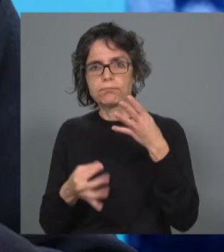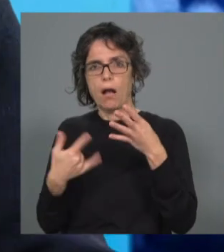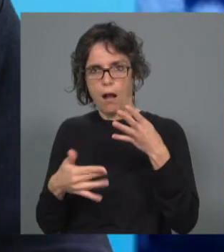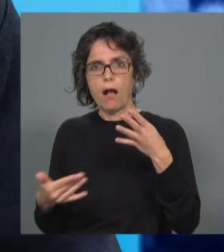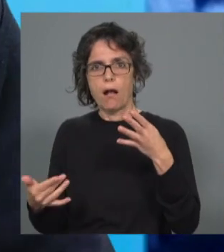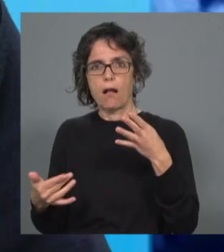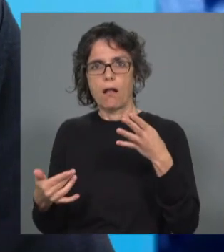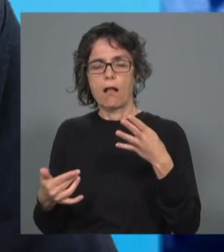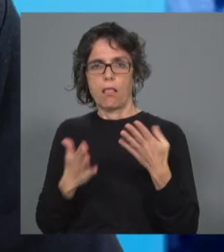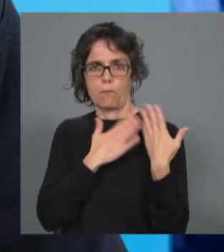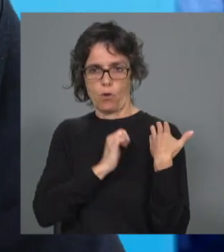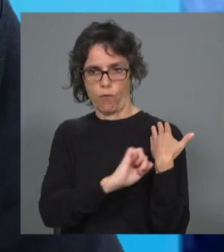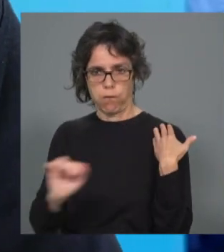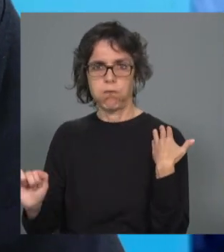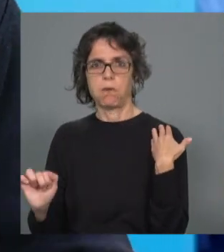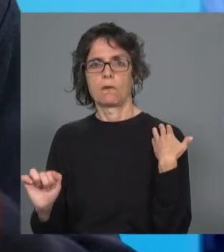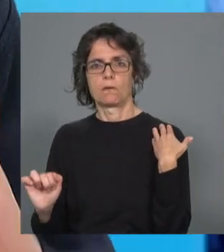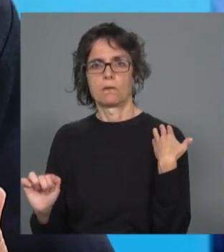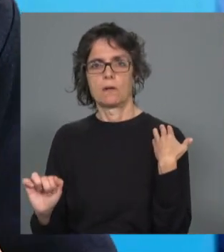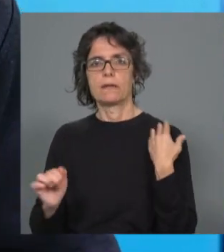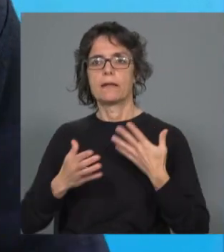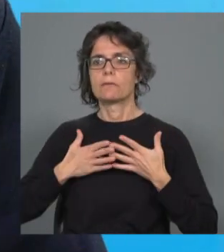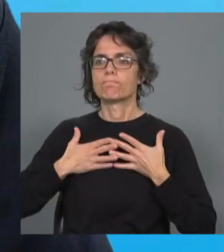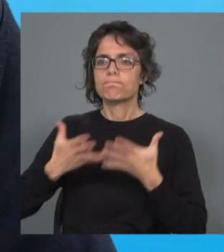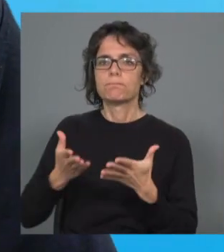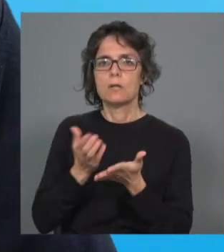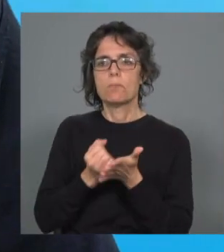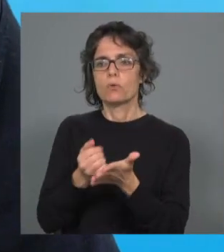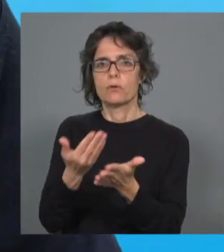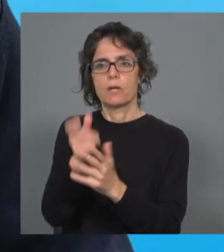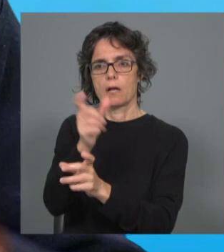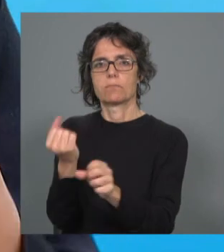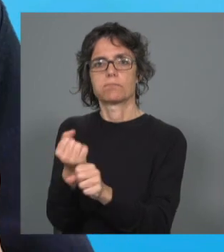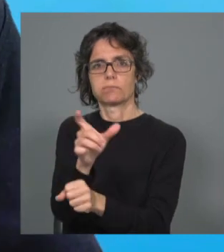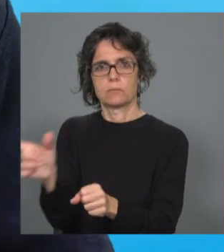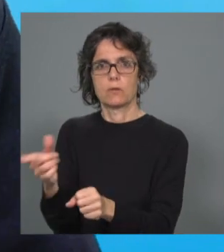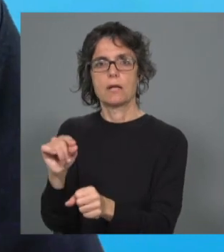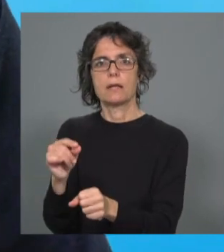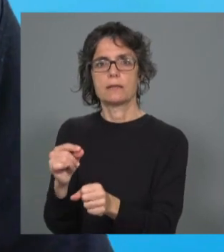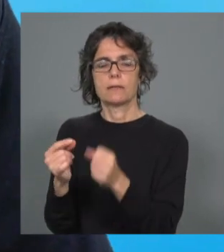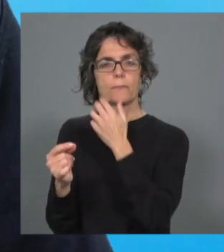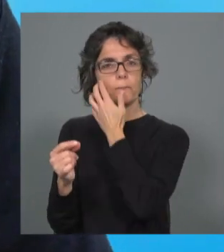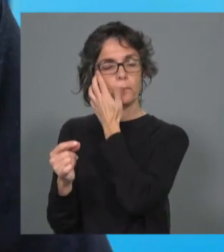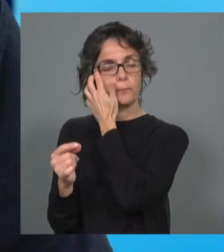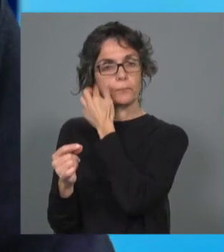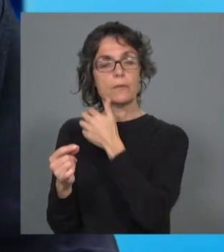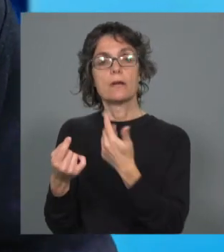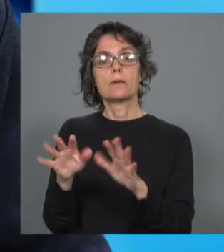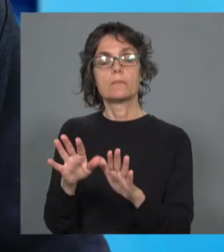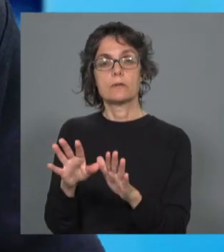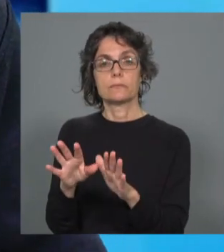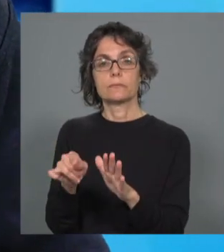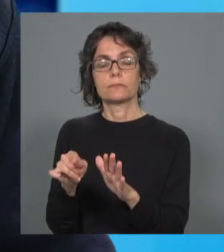daquilo que é a sua função, de se colocar ao serviço dos trabalhadores, ao serviço do bem comum, mas também